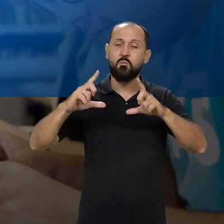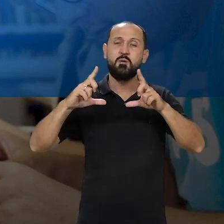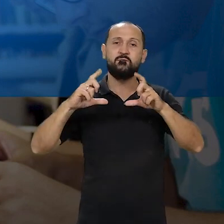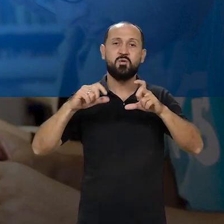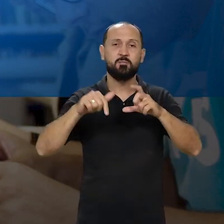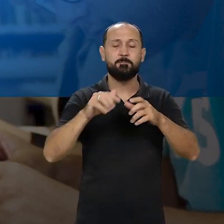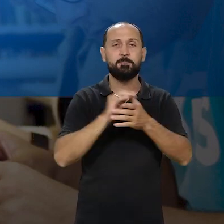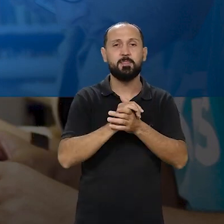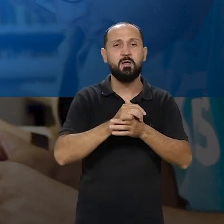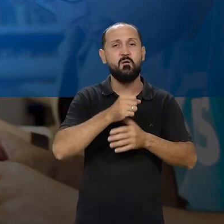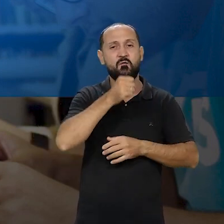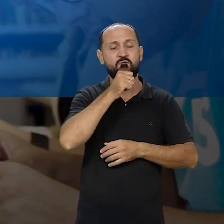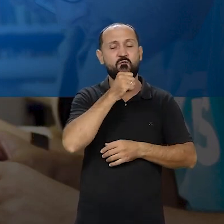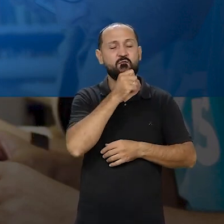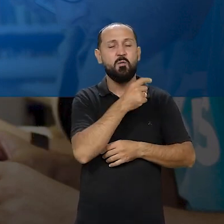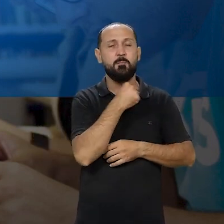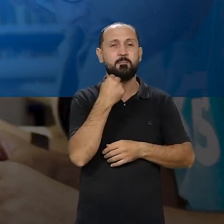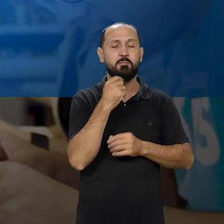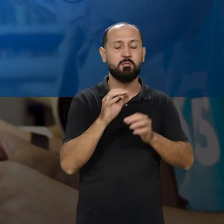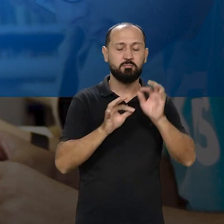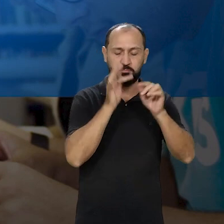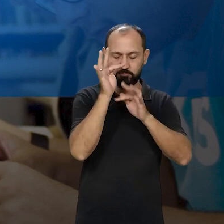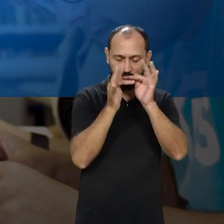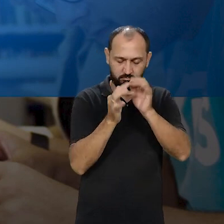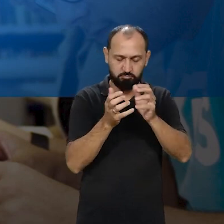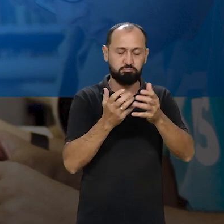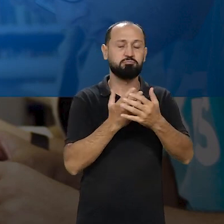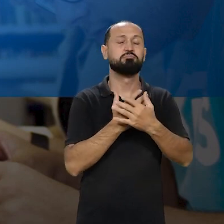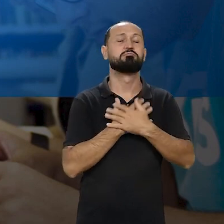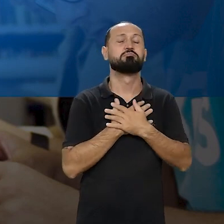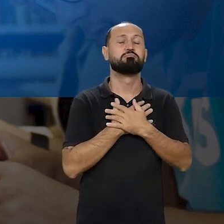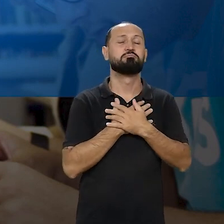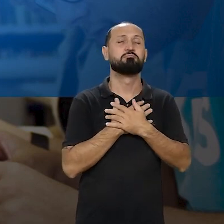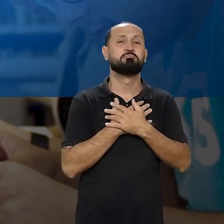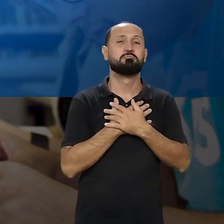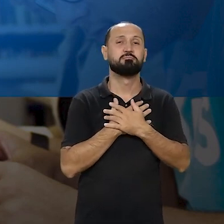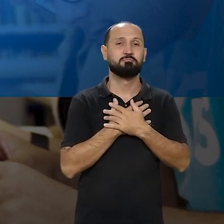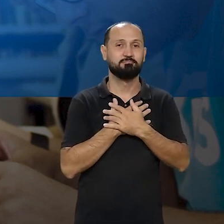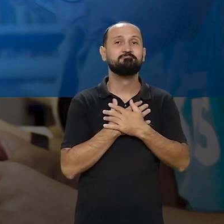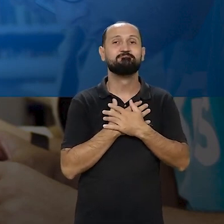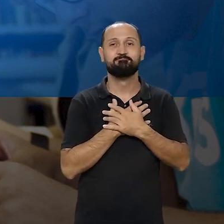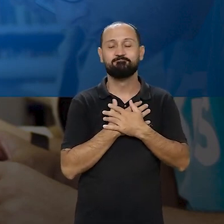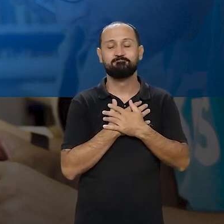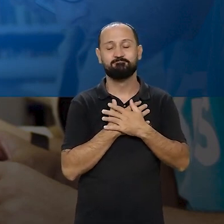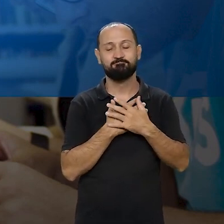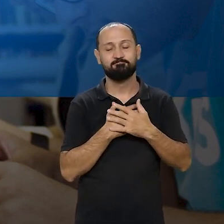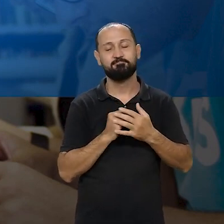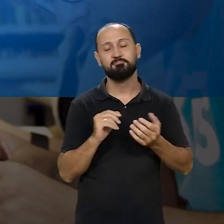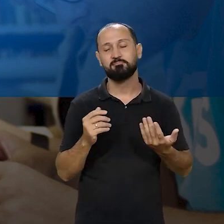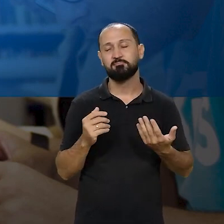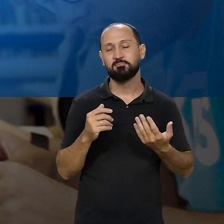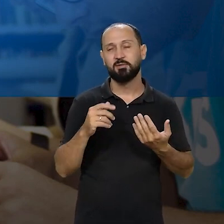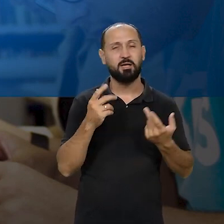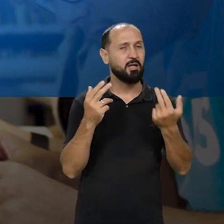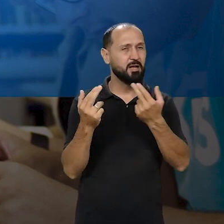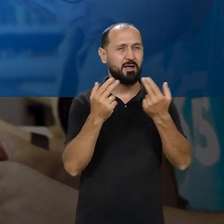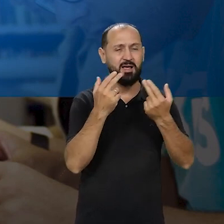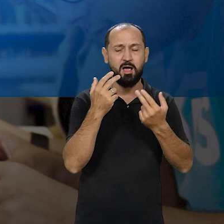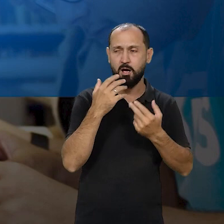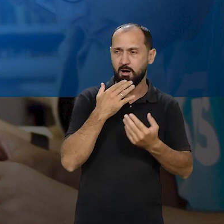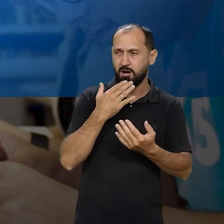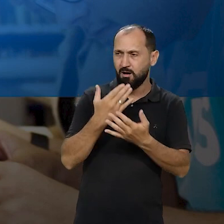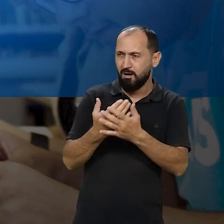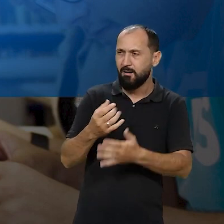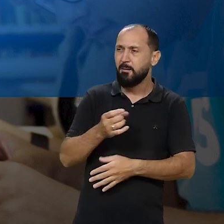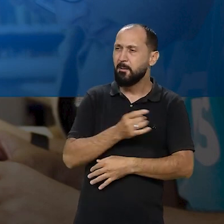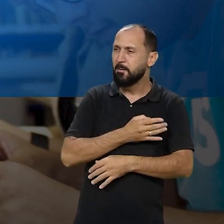fotografia. A avó morta, com flores em seu entorno, mãos postas sobre o peito, entrelaçadas. Era com horror e fascínio